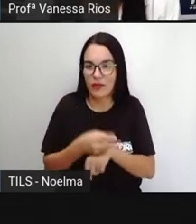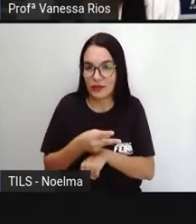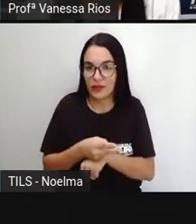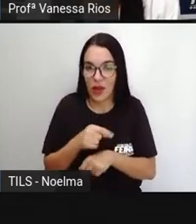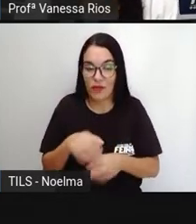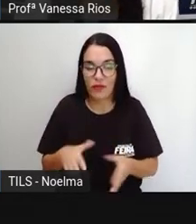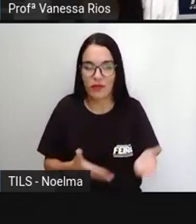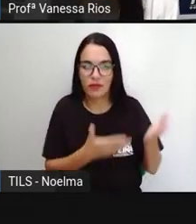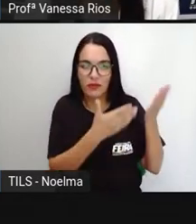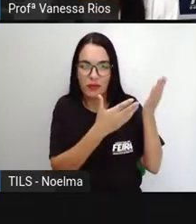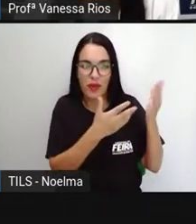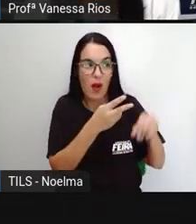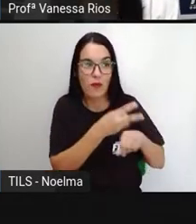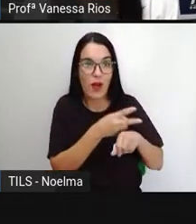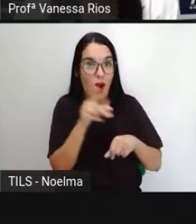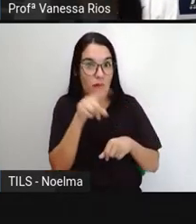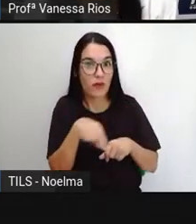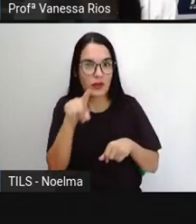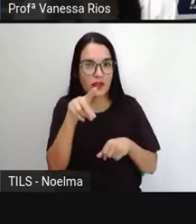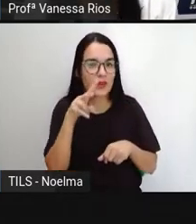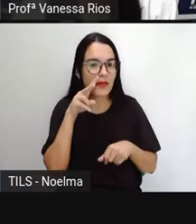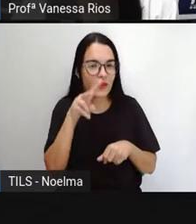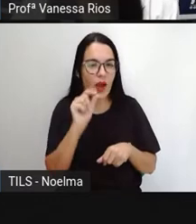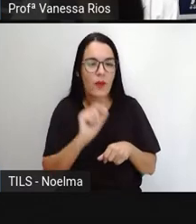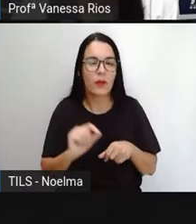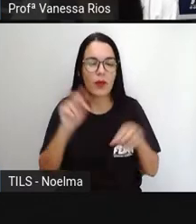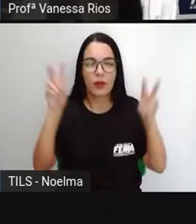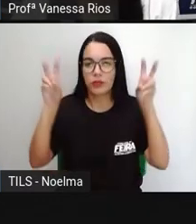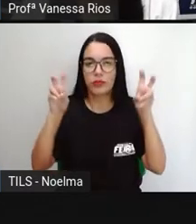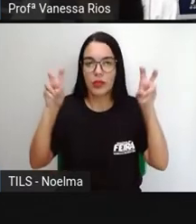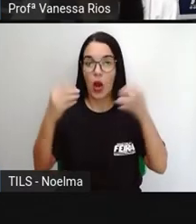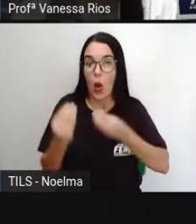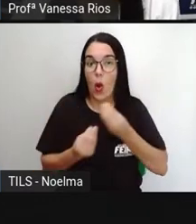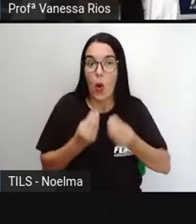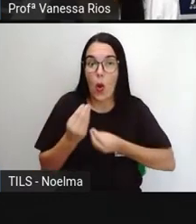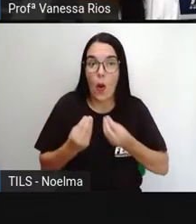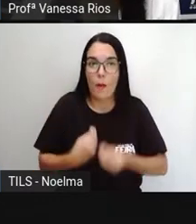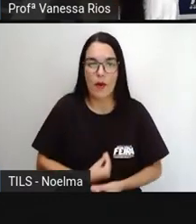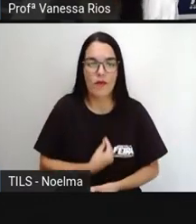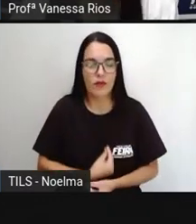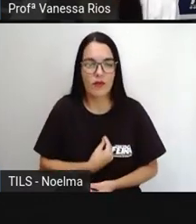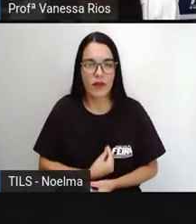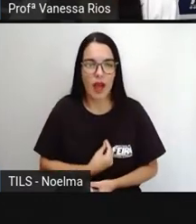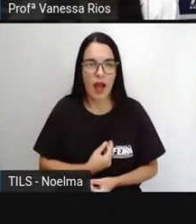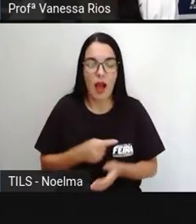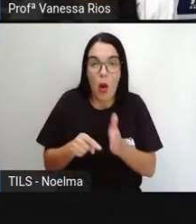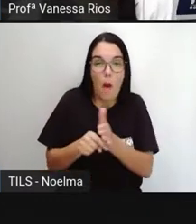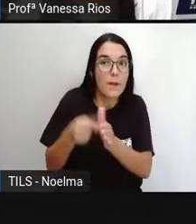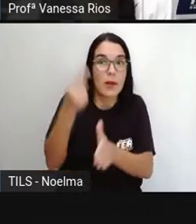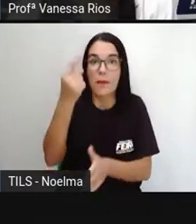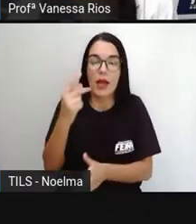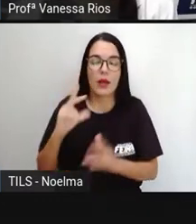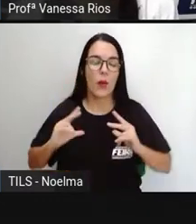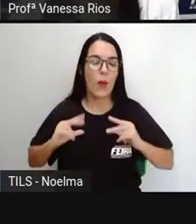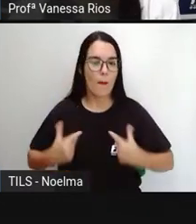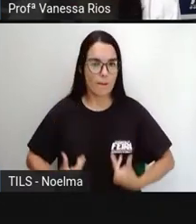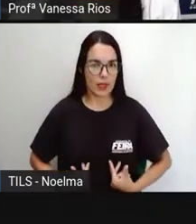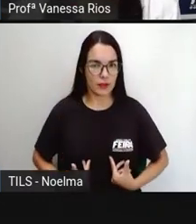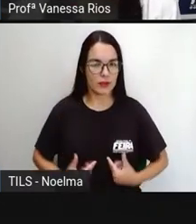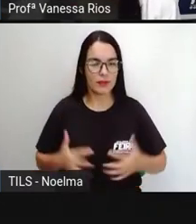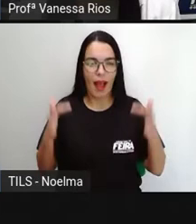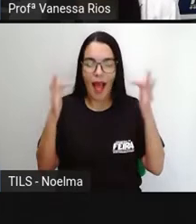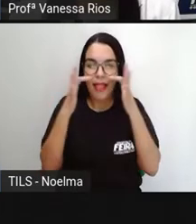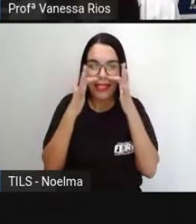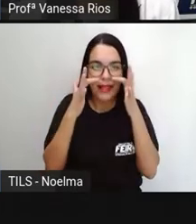a prova vai colocar um vídeo que se chama Como Viviam os Primeiros Humanos. E aí vocês prestem bastante